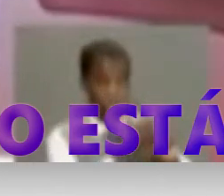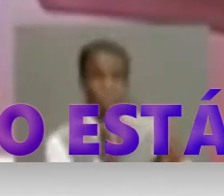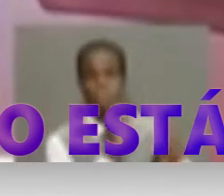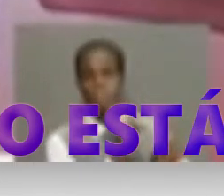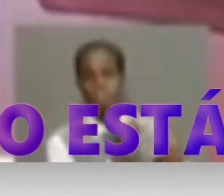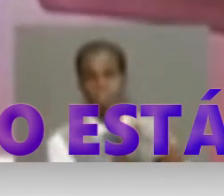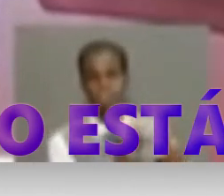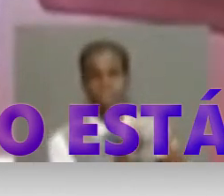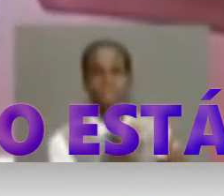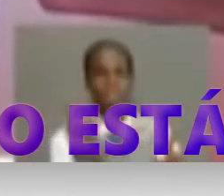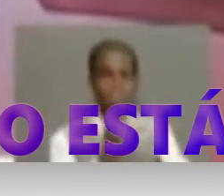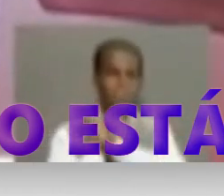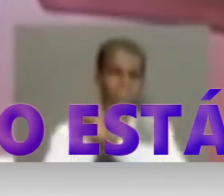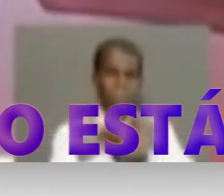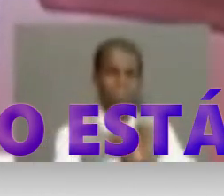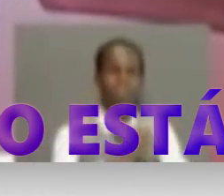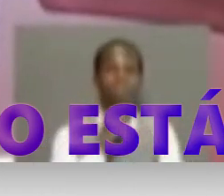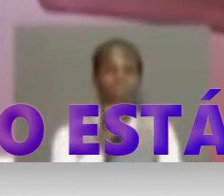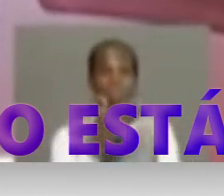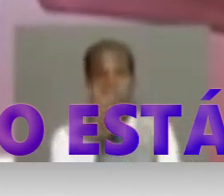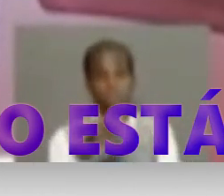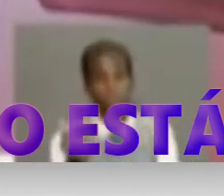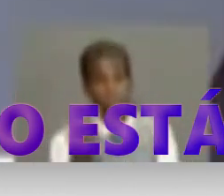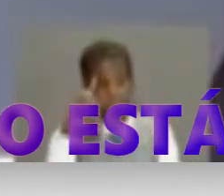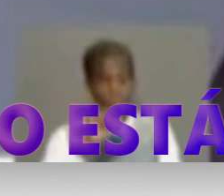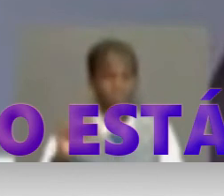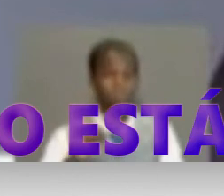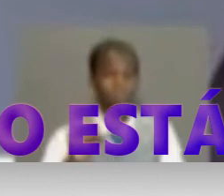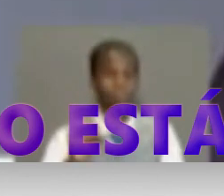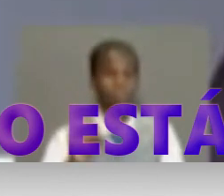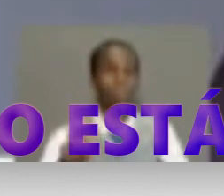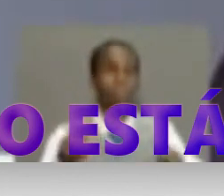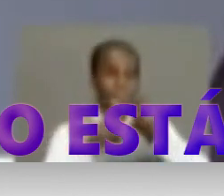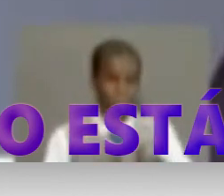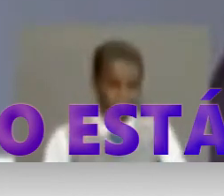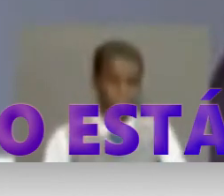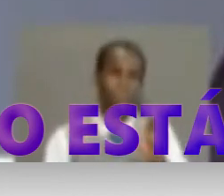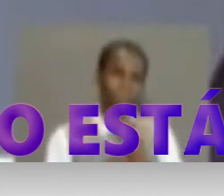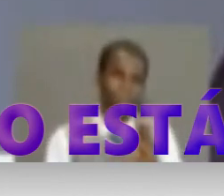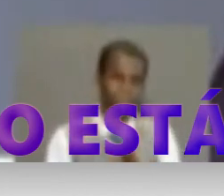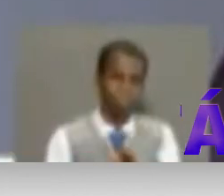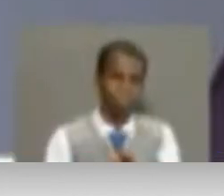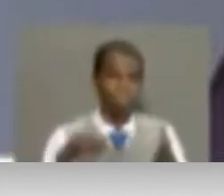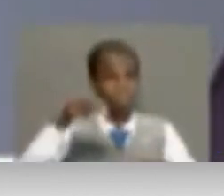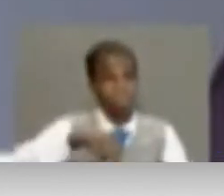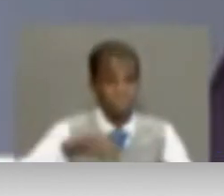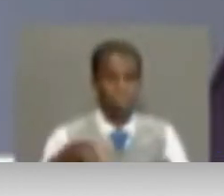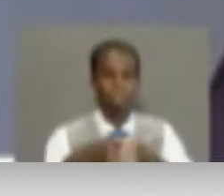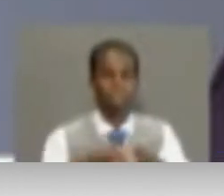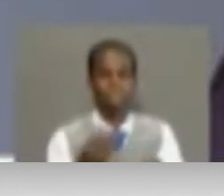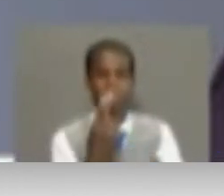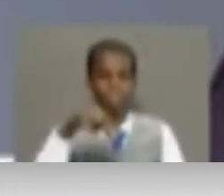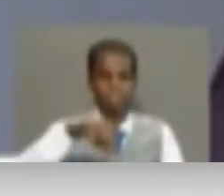por exemplo, que era interessante abordar, e se calhar numa dessas entrevistas poderão fazer aos líderes, tem a ver com um dos